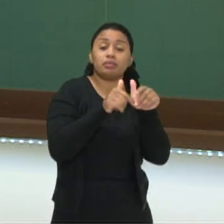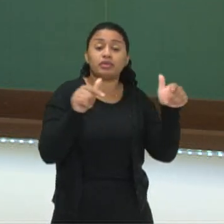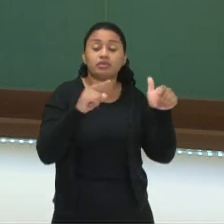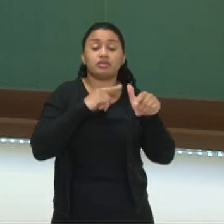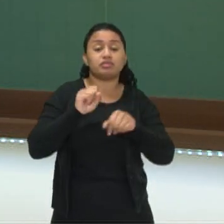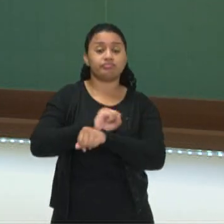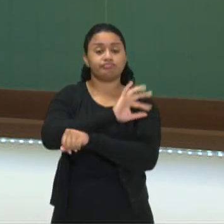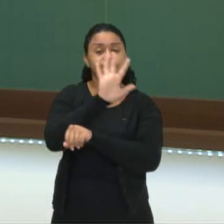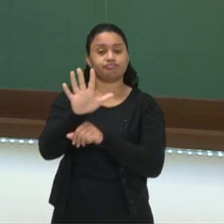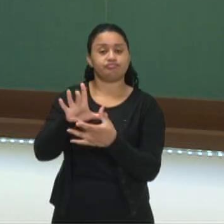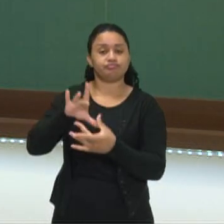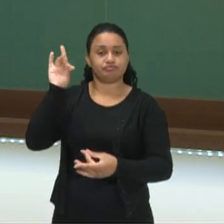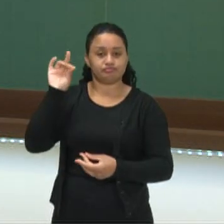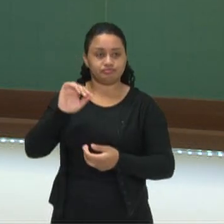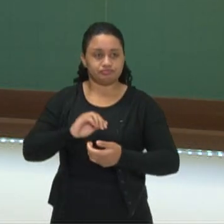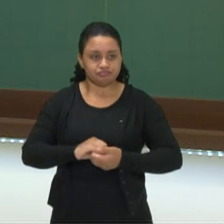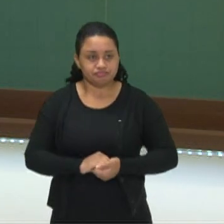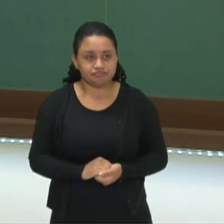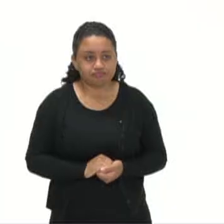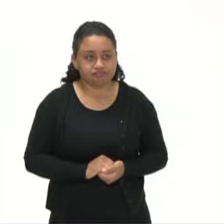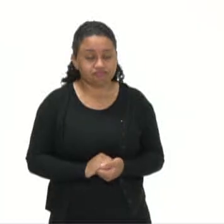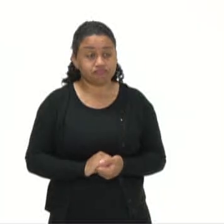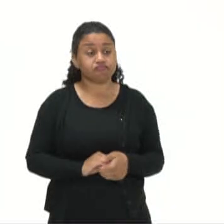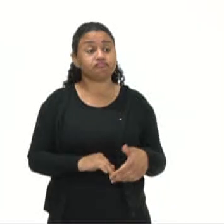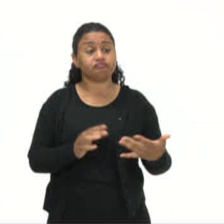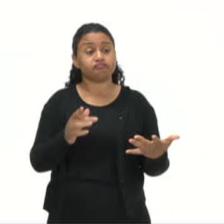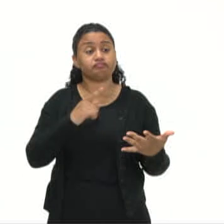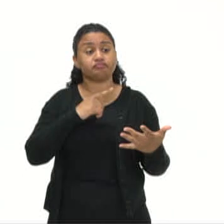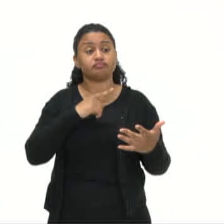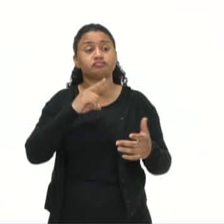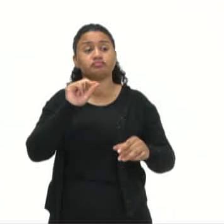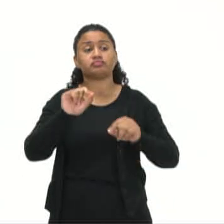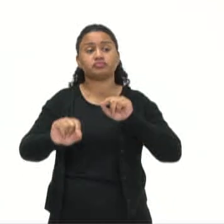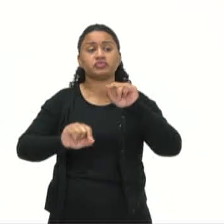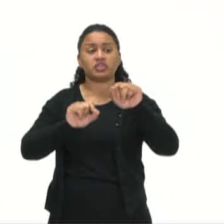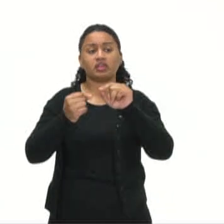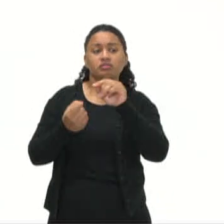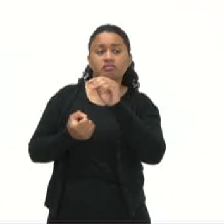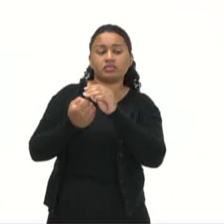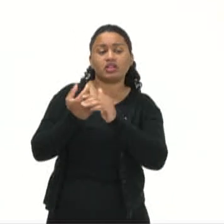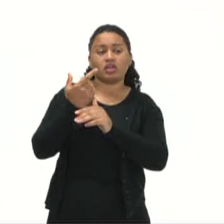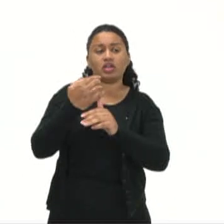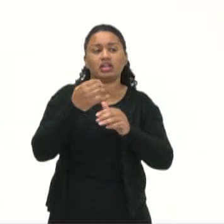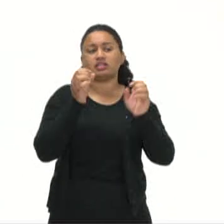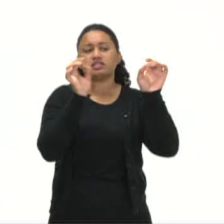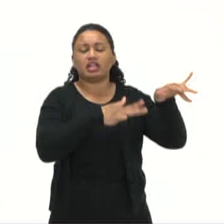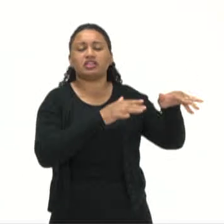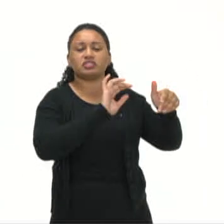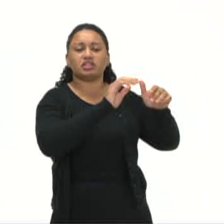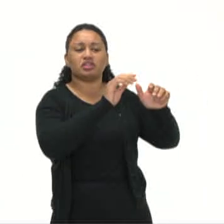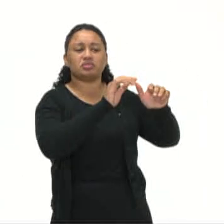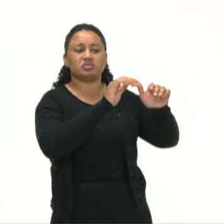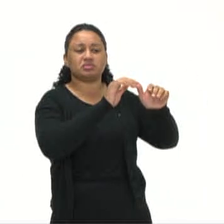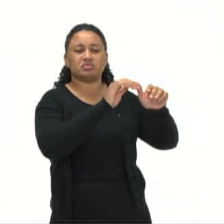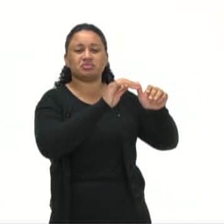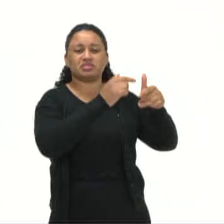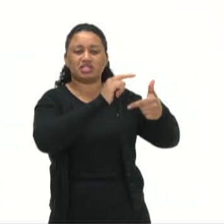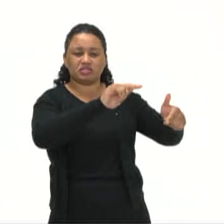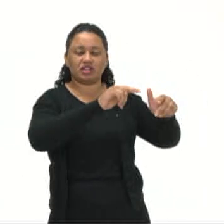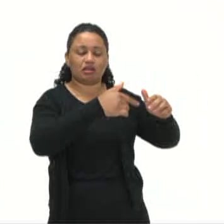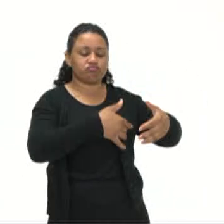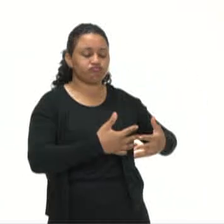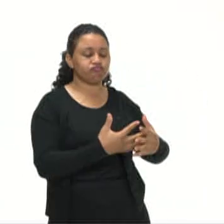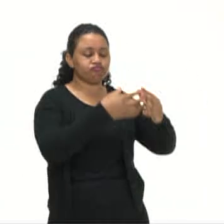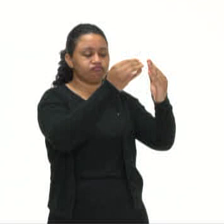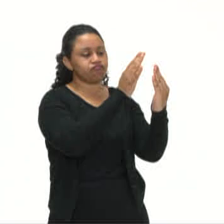expressionismo abstrato. E nós vemos que em 1947, Jackson Pollock abandona de vez o tradicional cavalete, graças ao